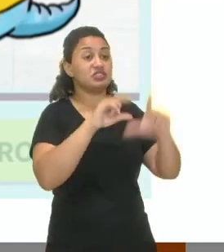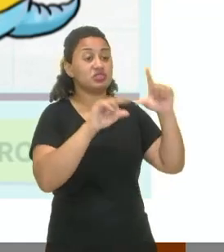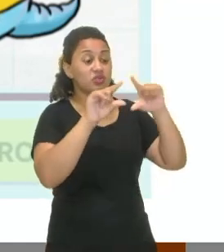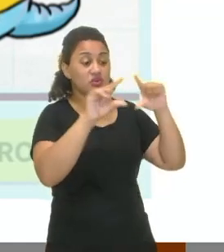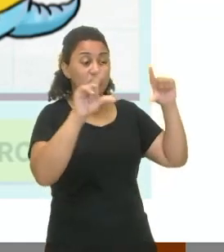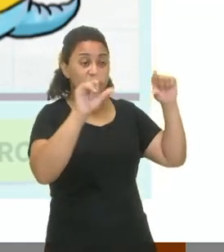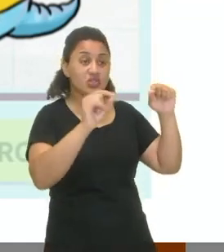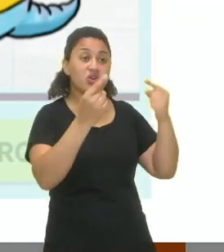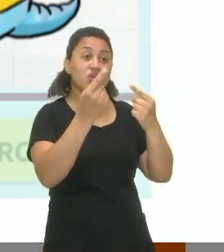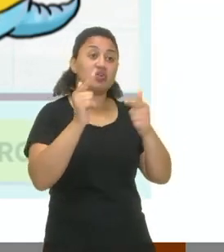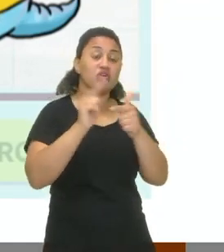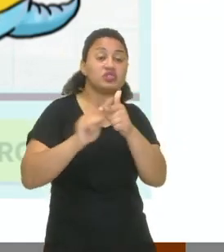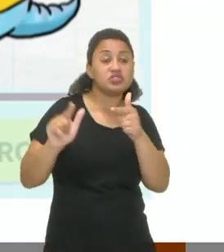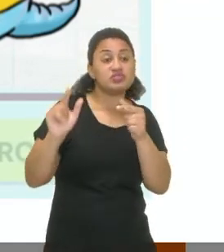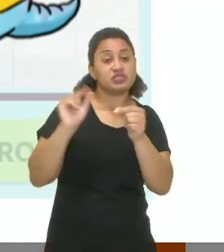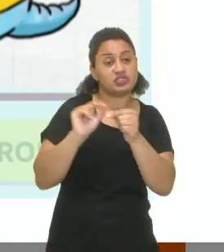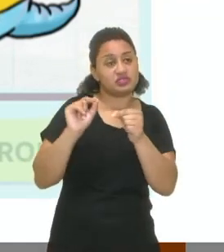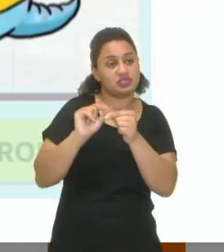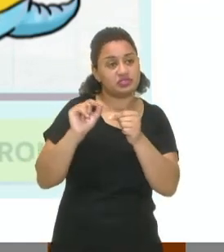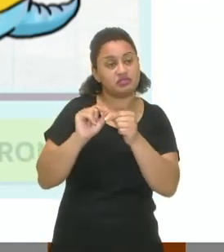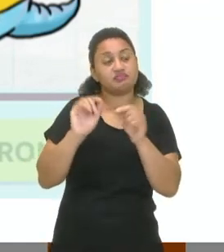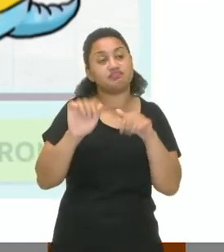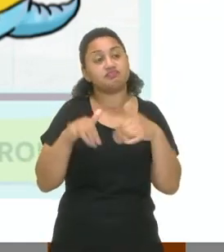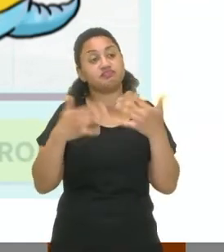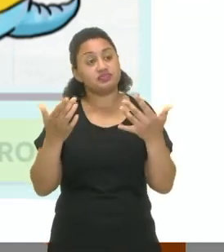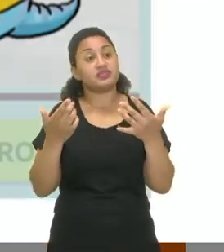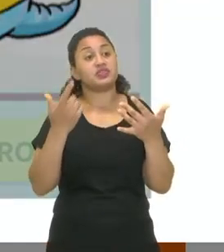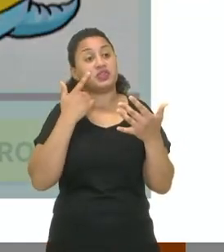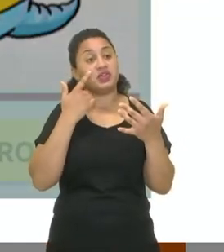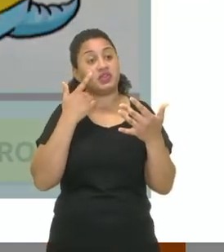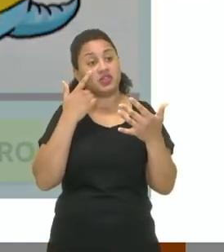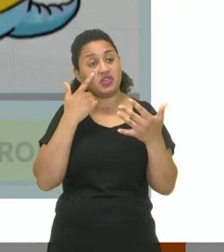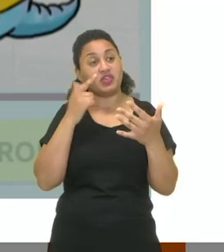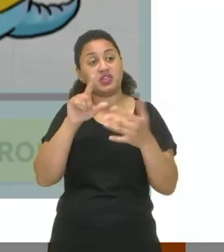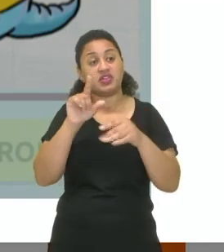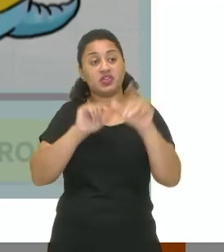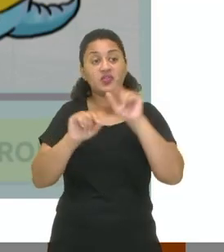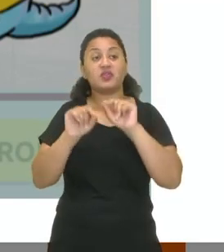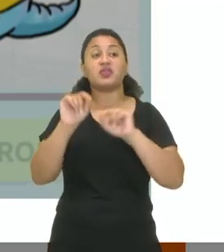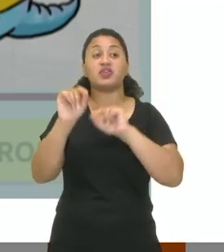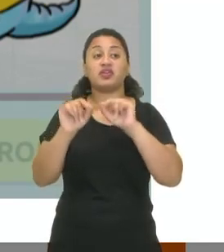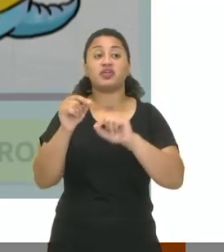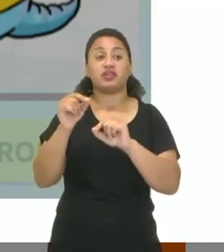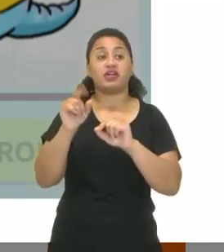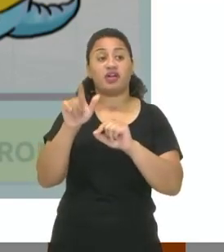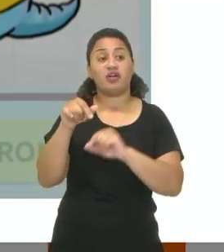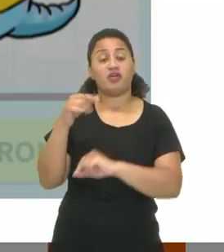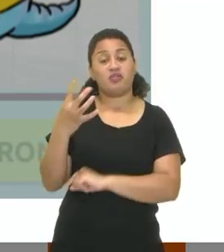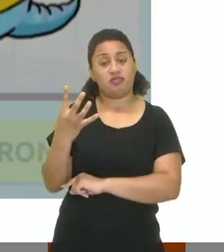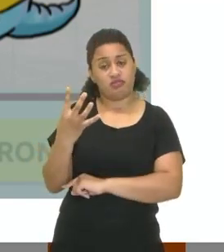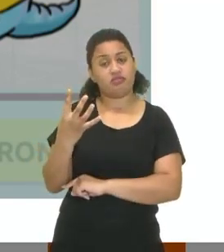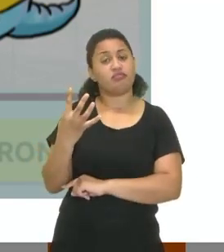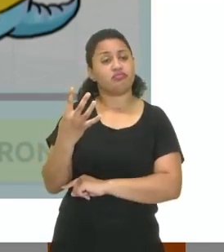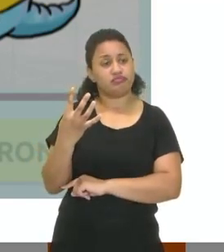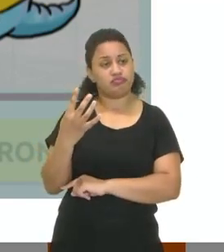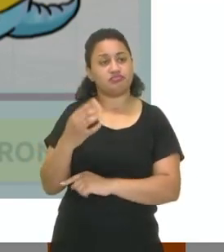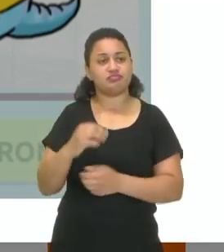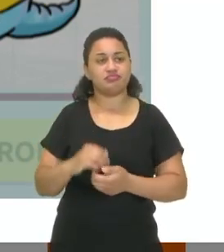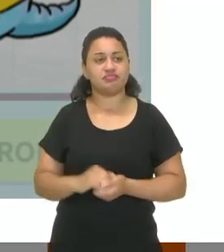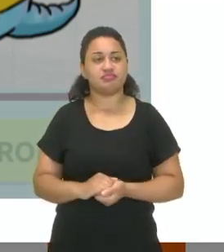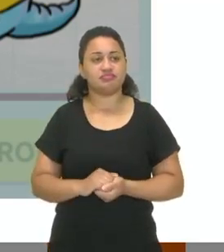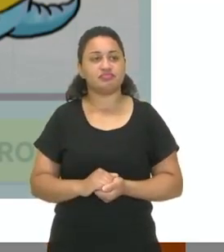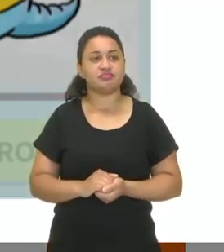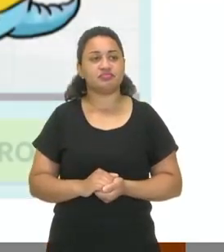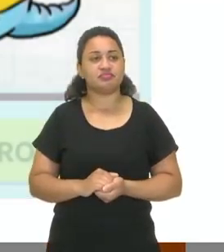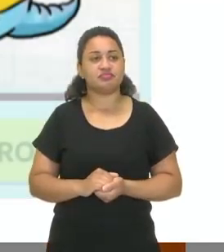é a divisão ali que a gente tem que fazer. Então a gente vai ter que vir aqui, né, e já coloca lá que é o 4, né? 4 vezes, né? Por